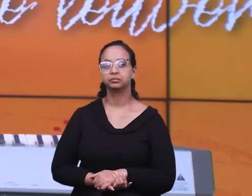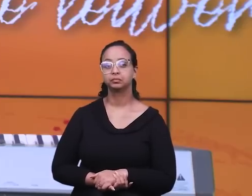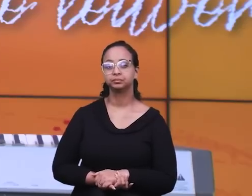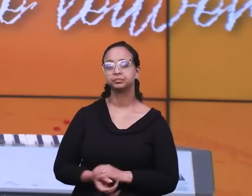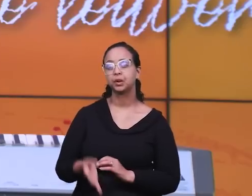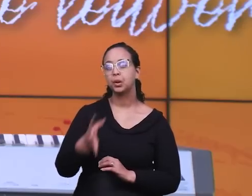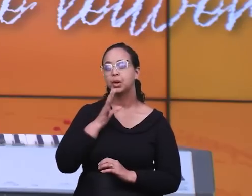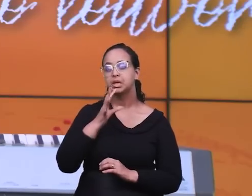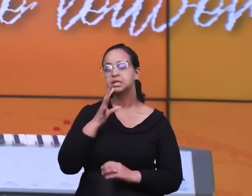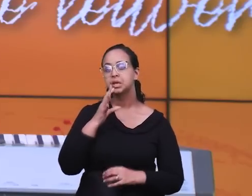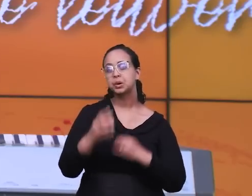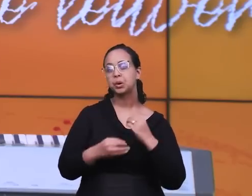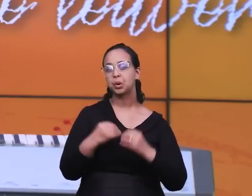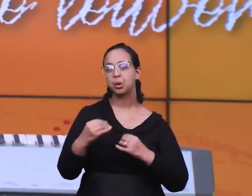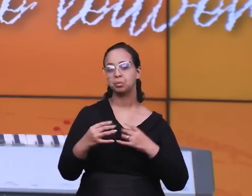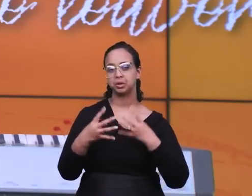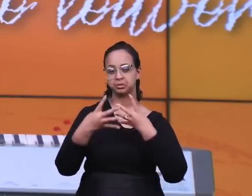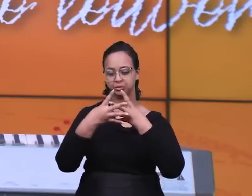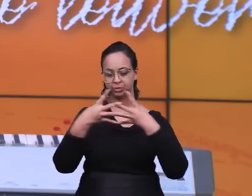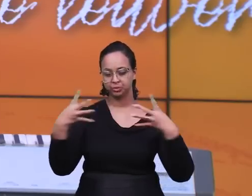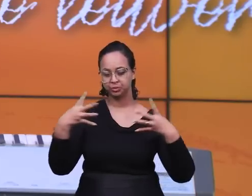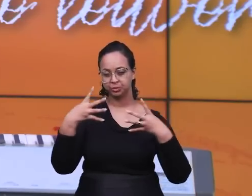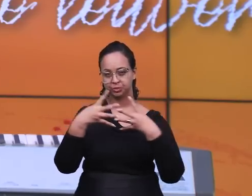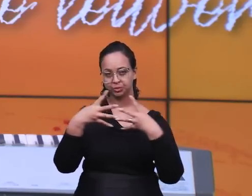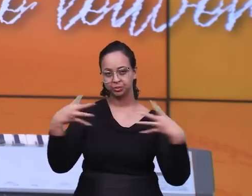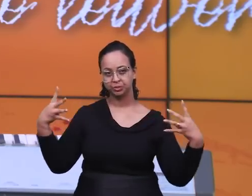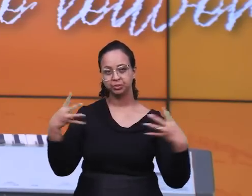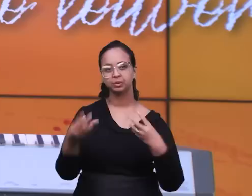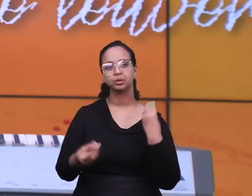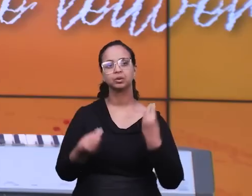Vamos conhecer agora a partitura?